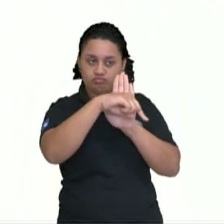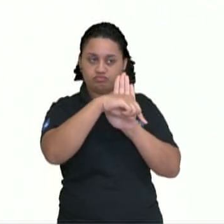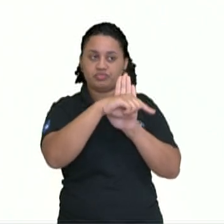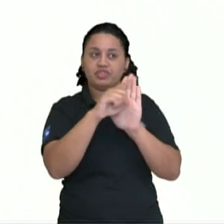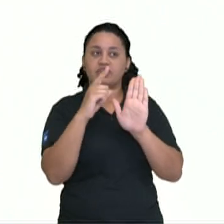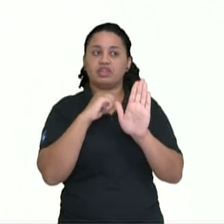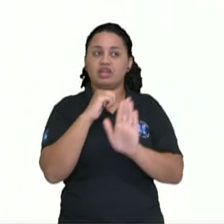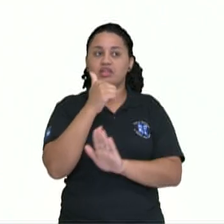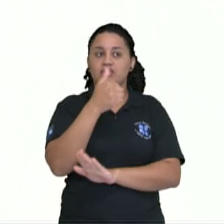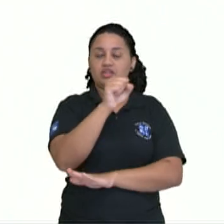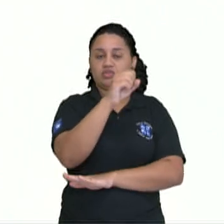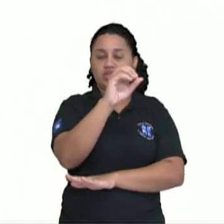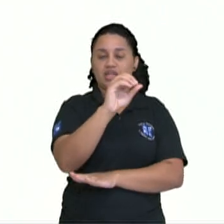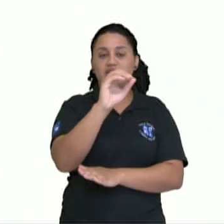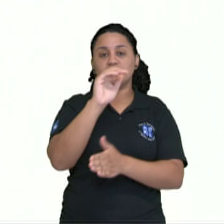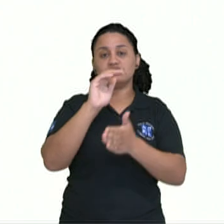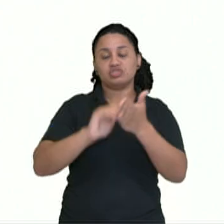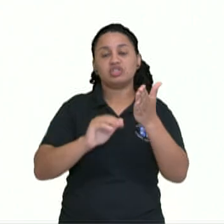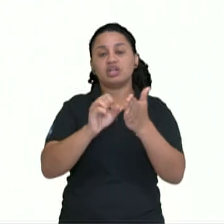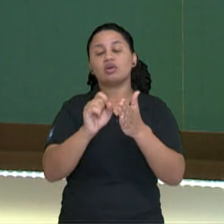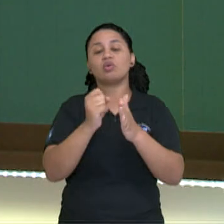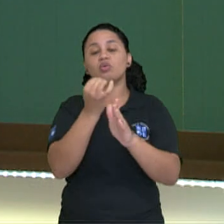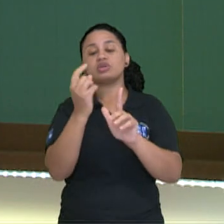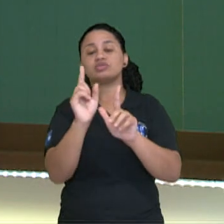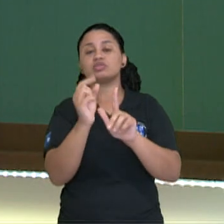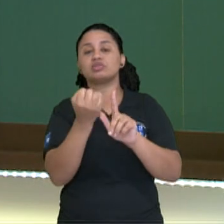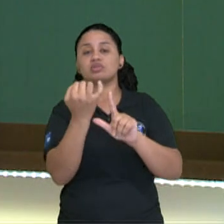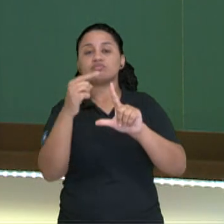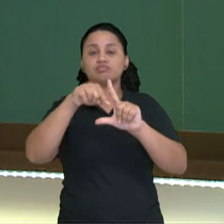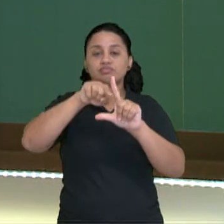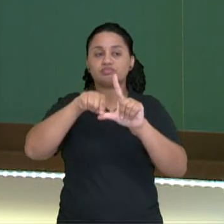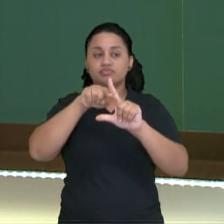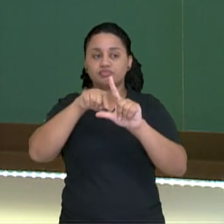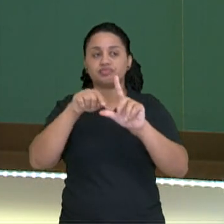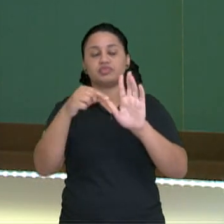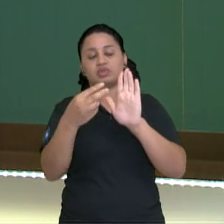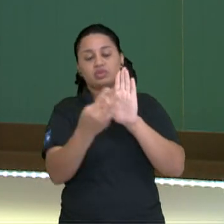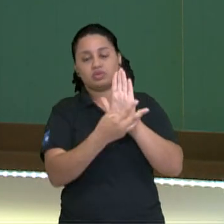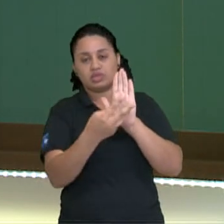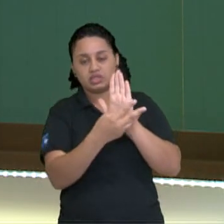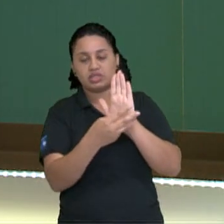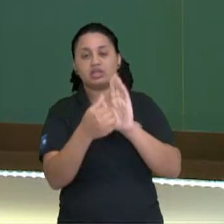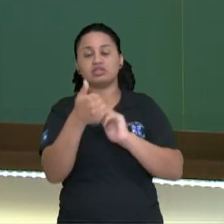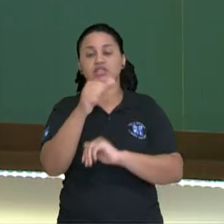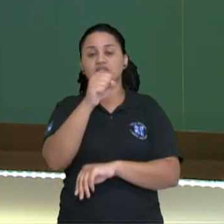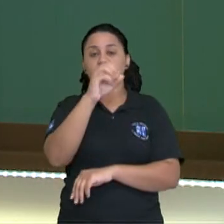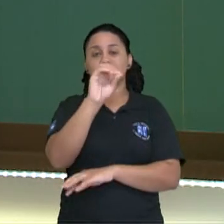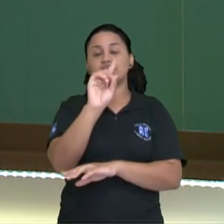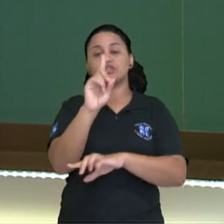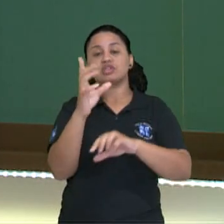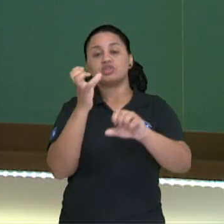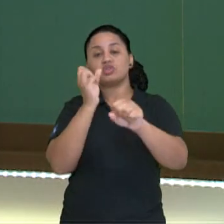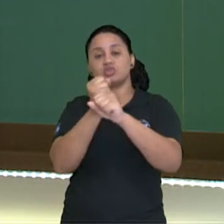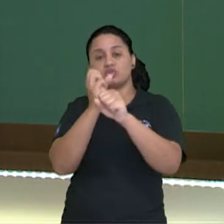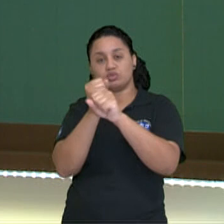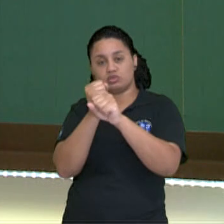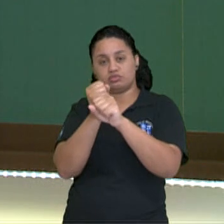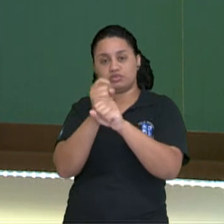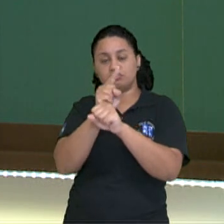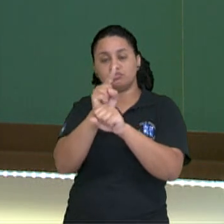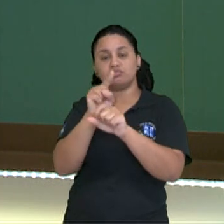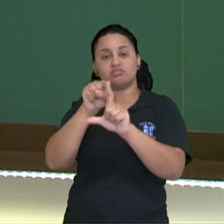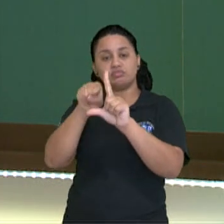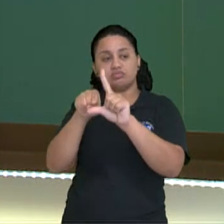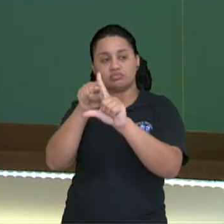180 menos o ângulo. Se eu tiver ângulos que estão no terceiro quadrante, aqui 180 mais esse ângulo, a